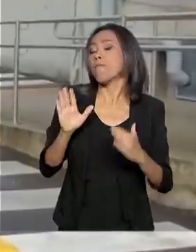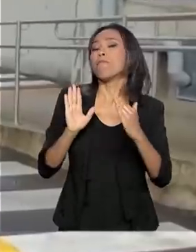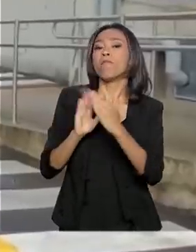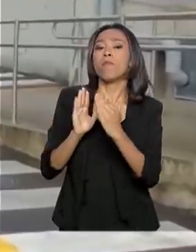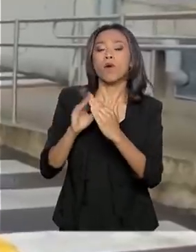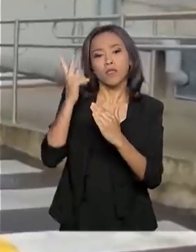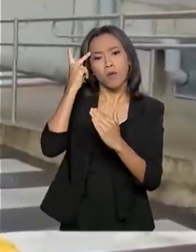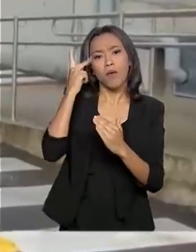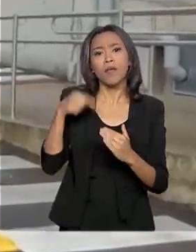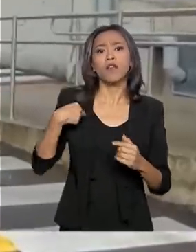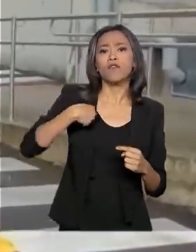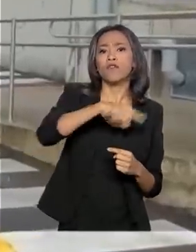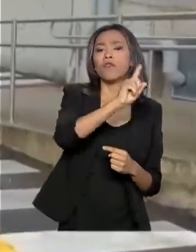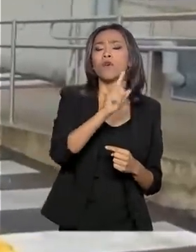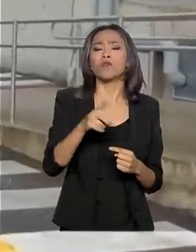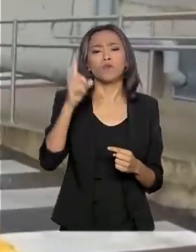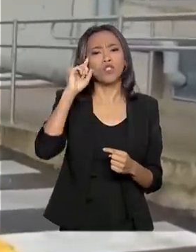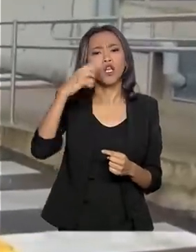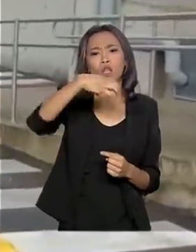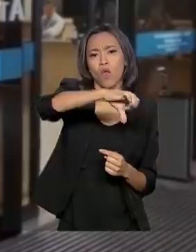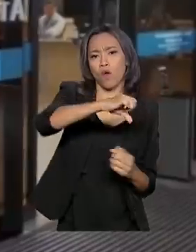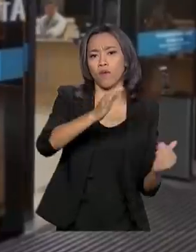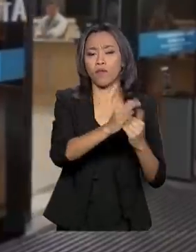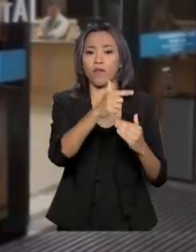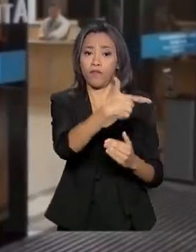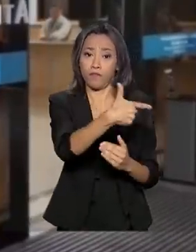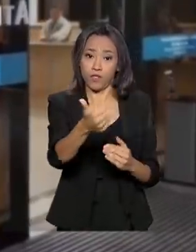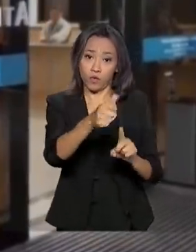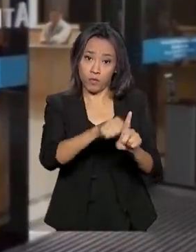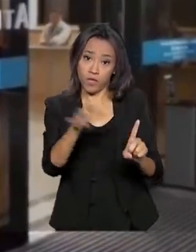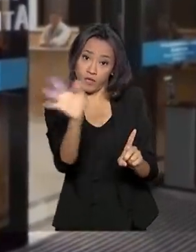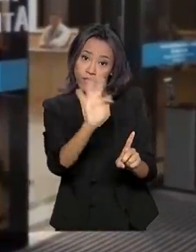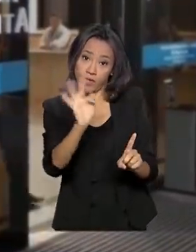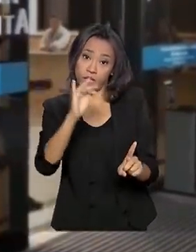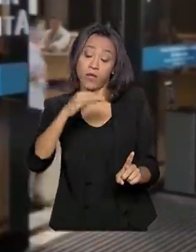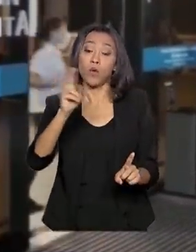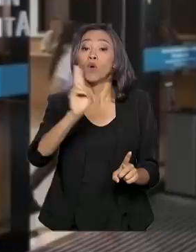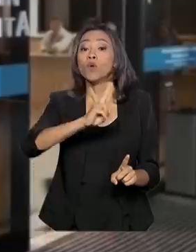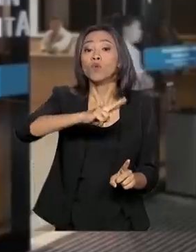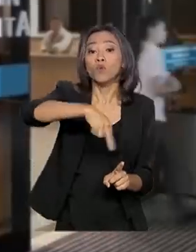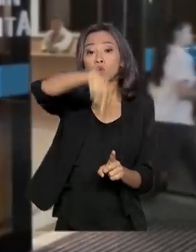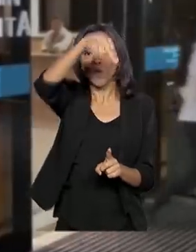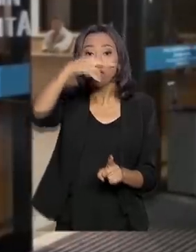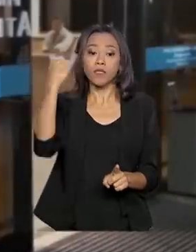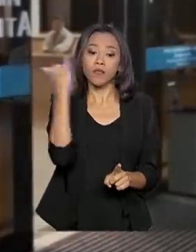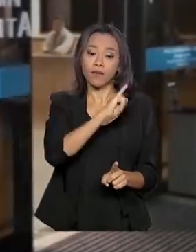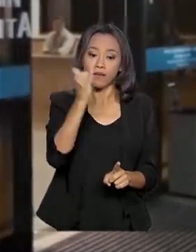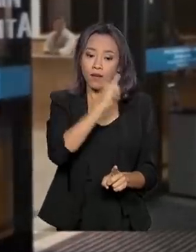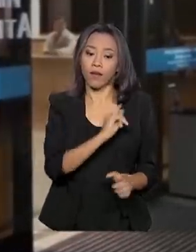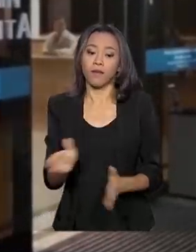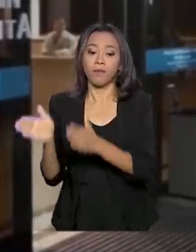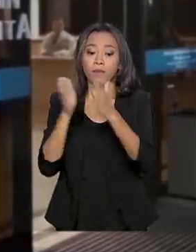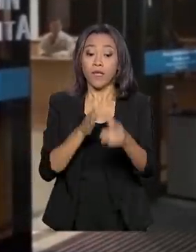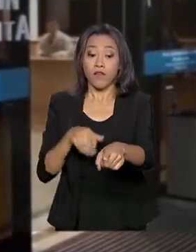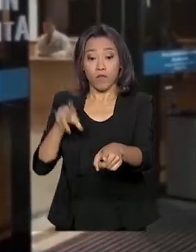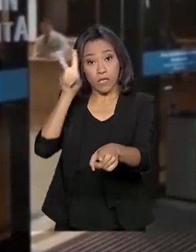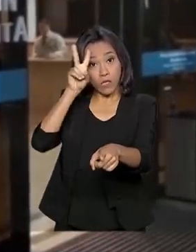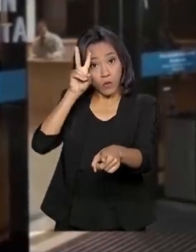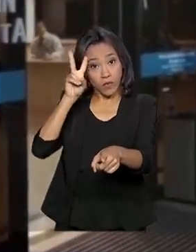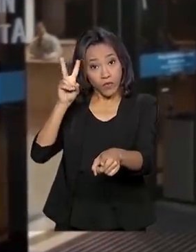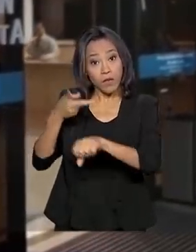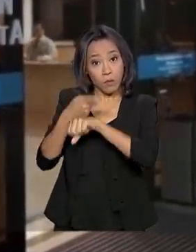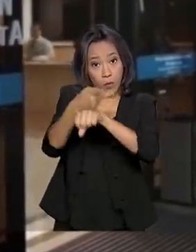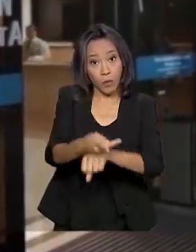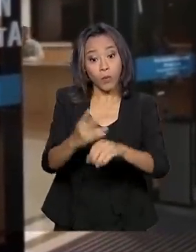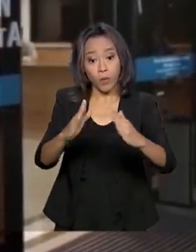Itália entre os dias 9 e 21 de fevereiro. O paciente foi atendido no Hospital Albert Einstein na segunda-feira, que o encaminhou para